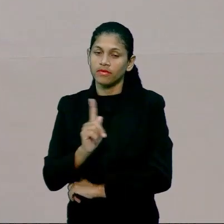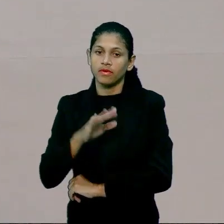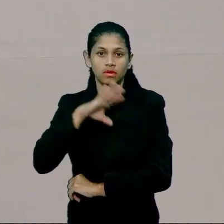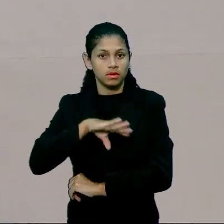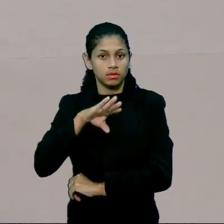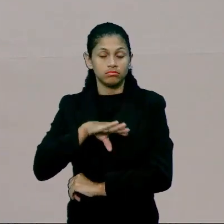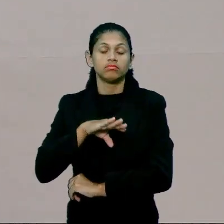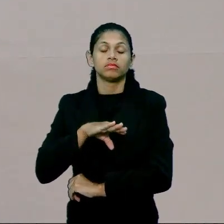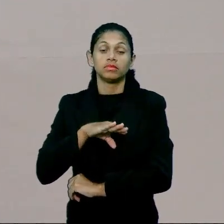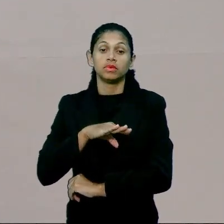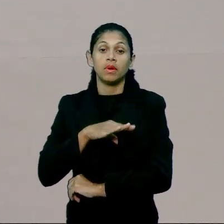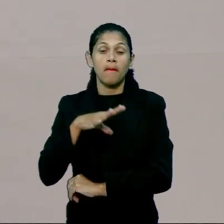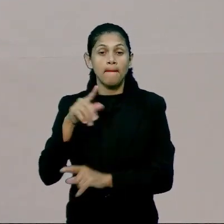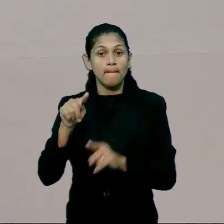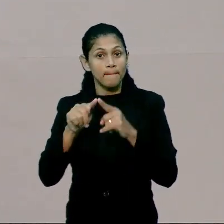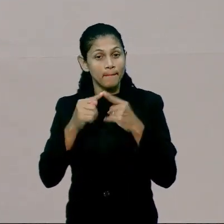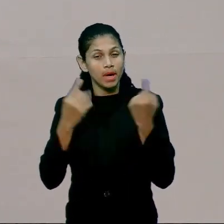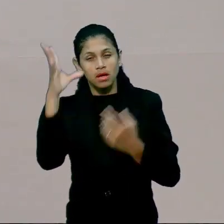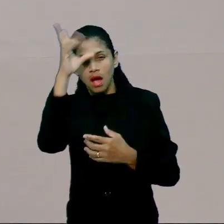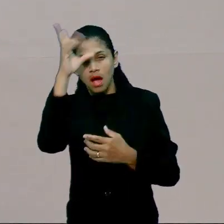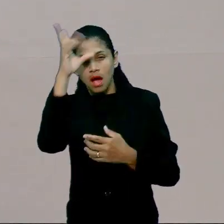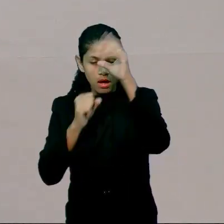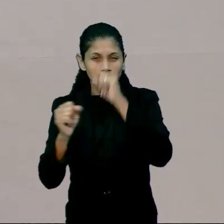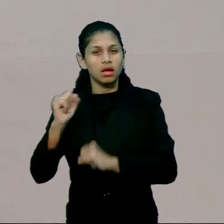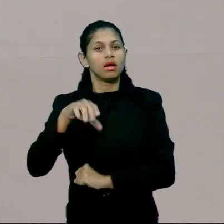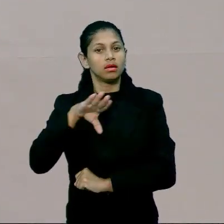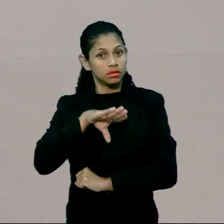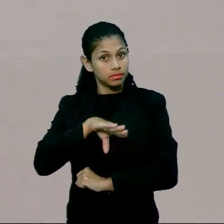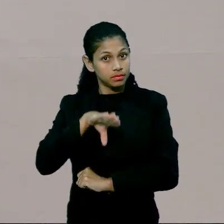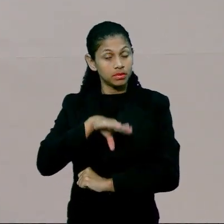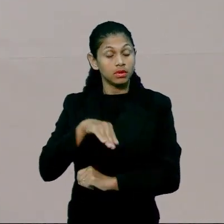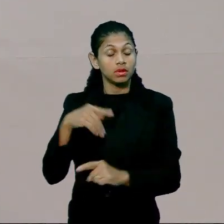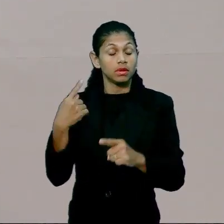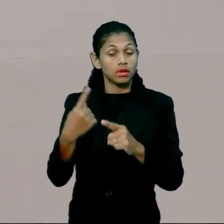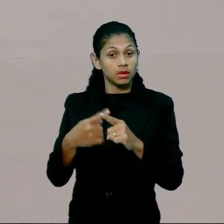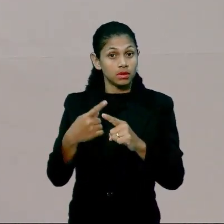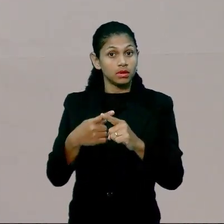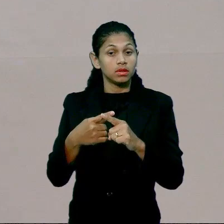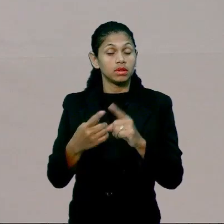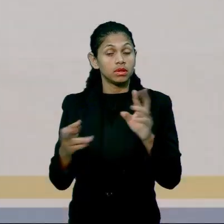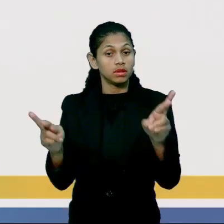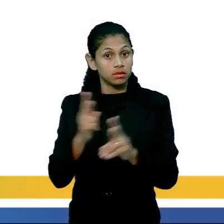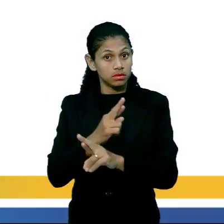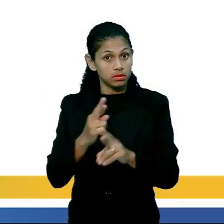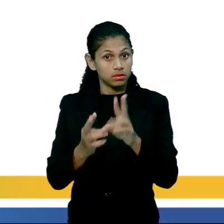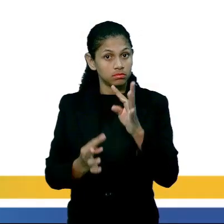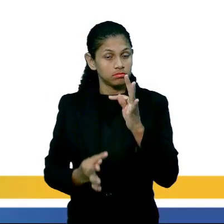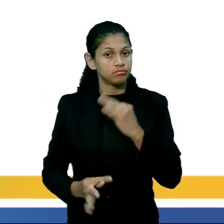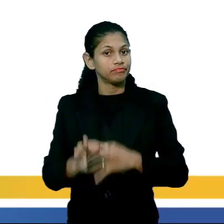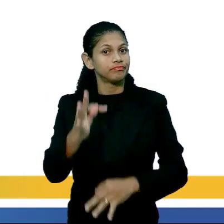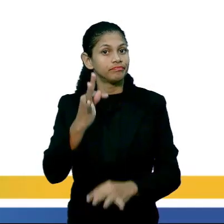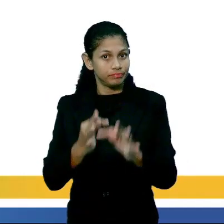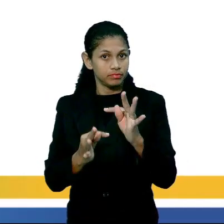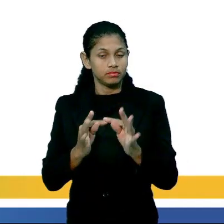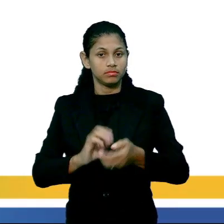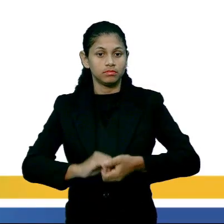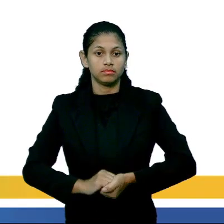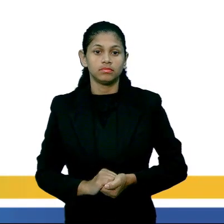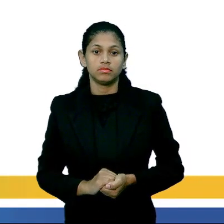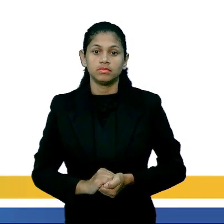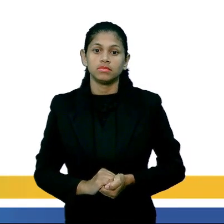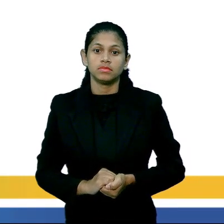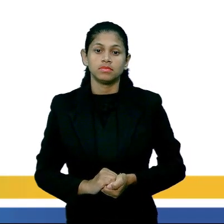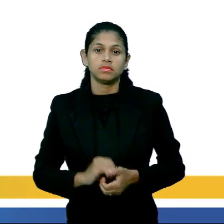da internet, dessa influência, elas estão aprendendo o nosso idioma também. Agora, vamos ler o texto e ver o que ele nos